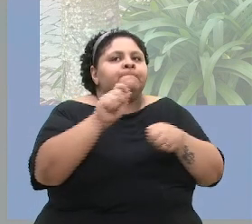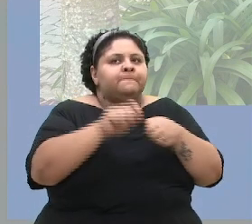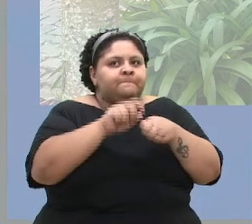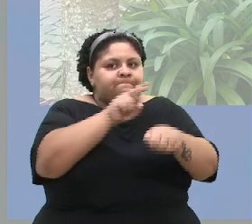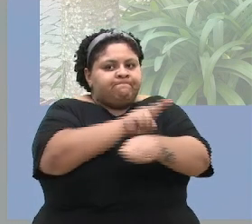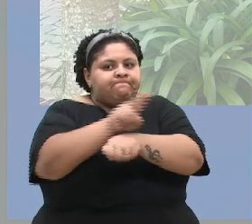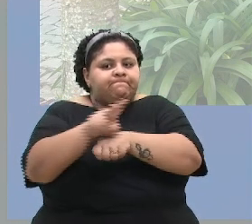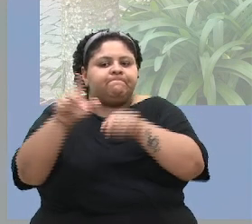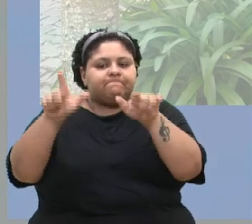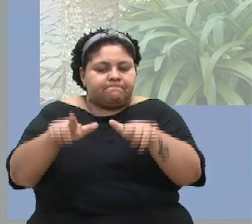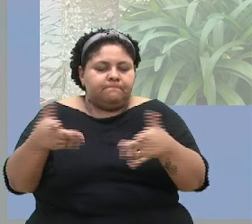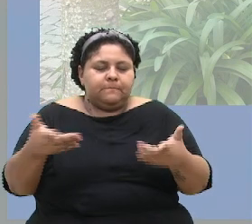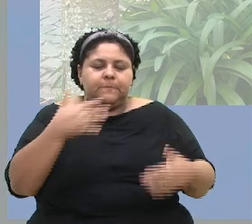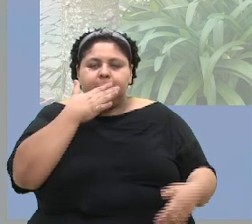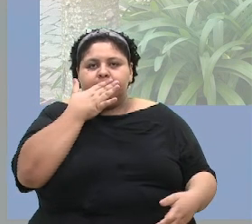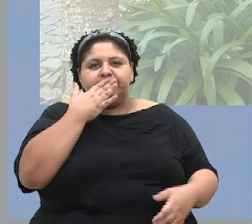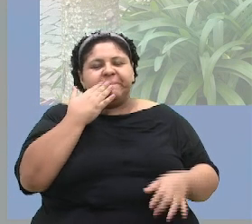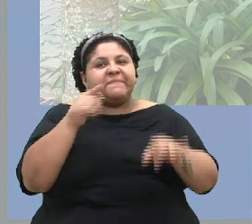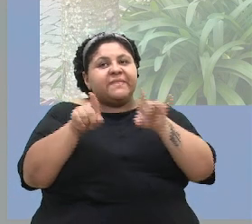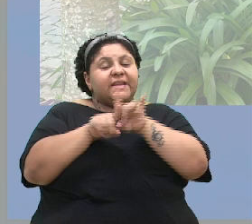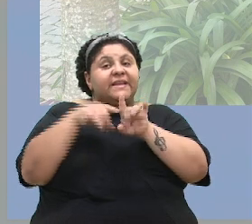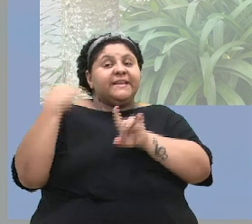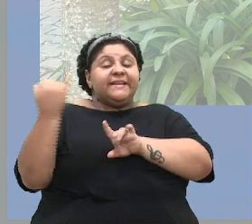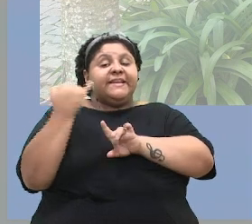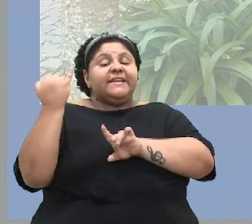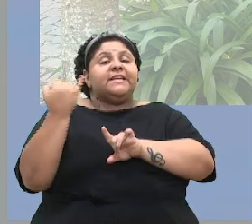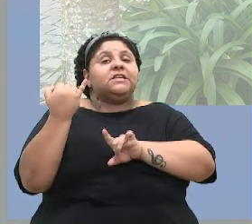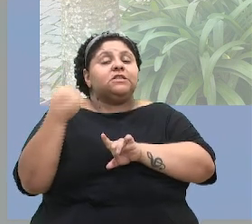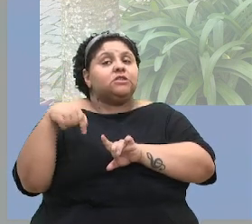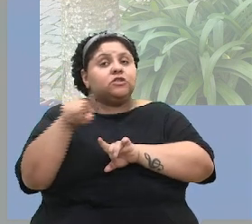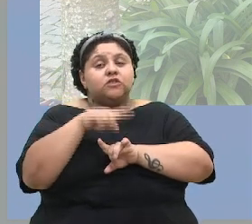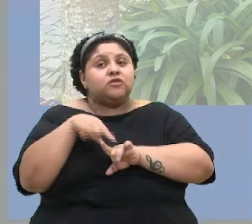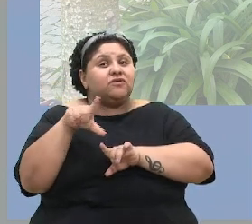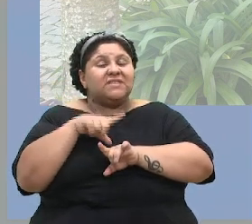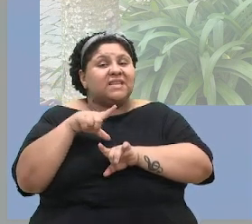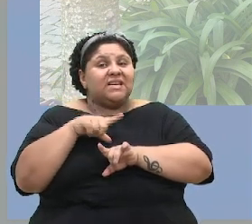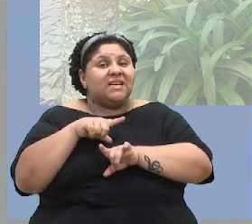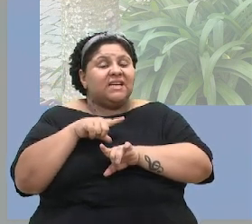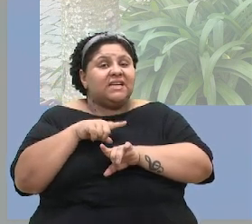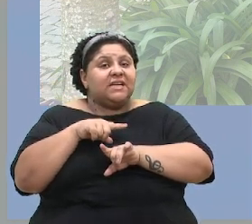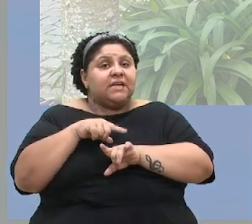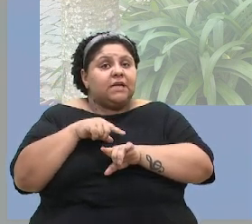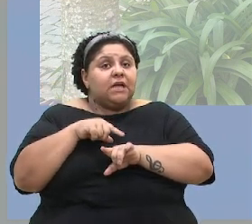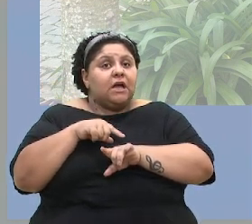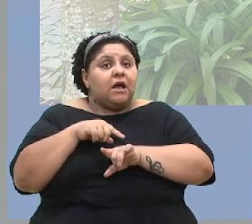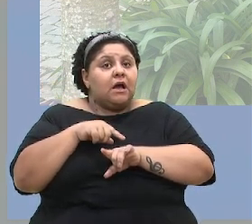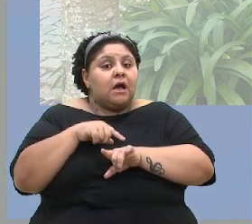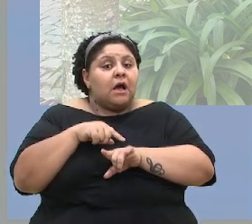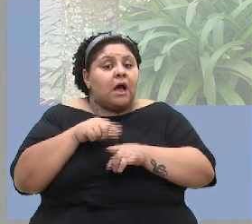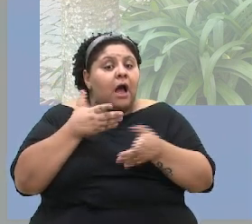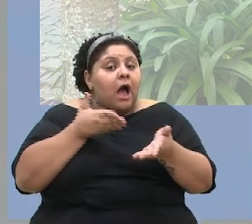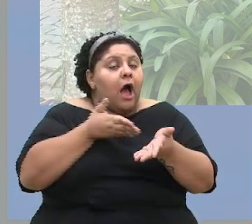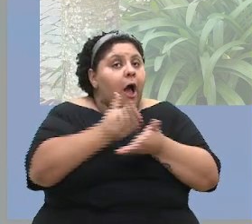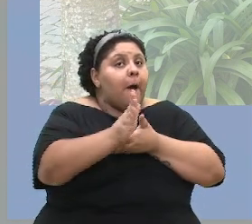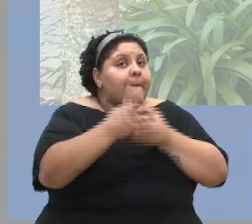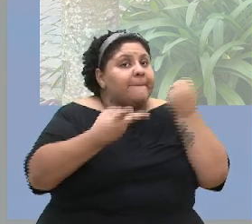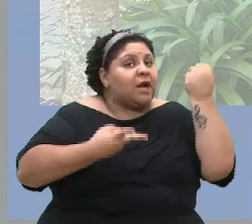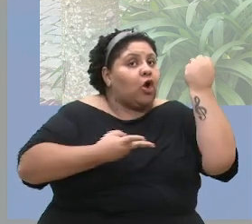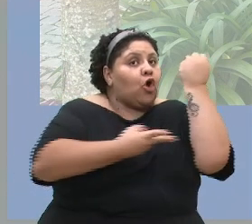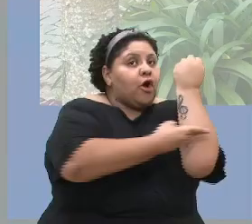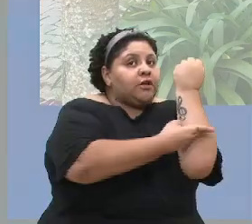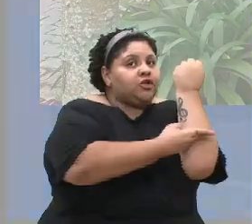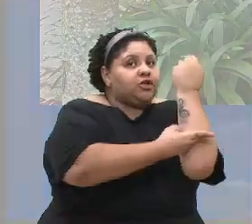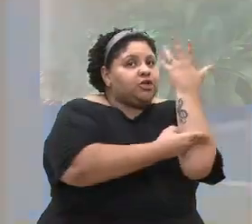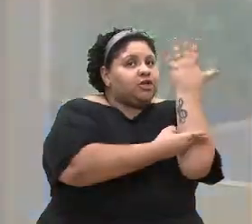essa área pública. Também é importante alertar que não há autorização para corte de árvores. Isso tem que ficar claro, porque às